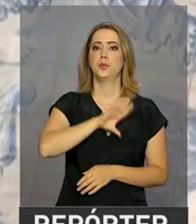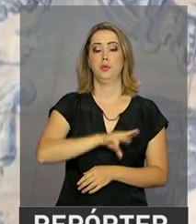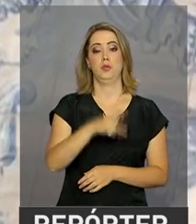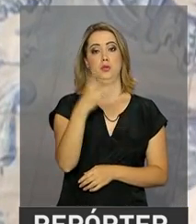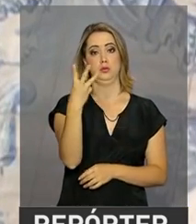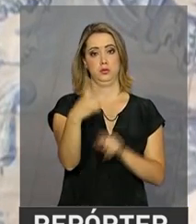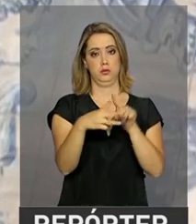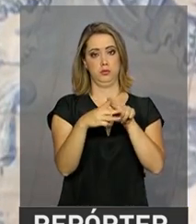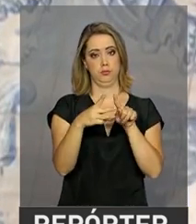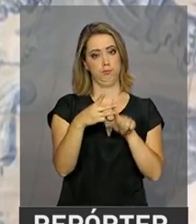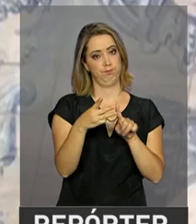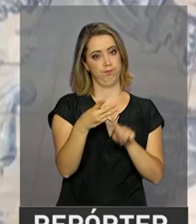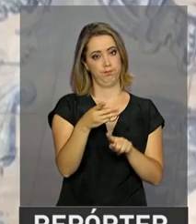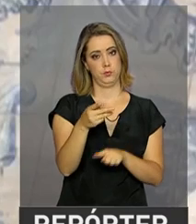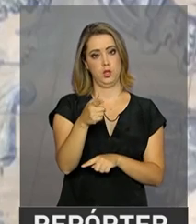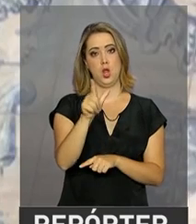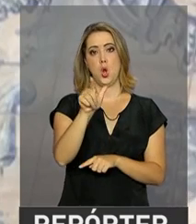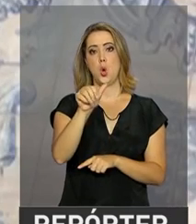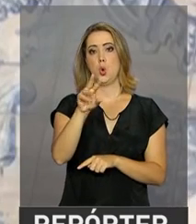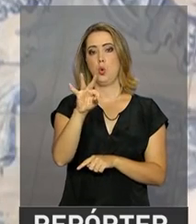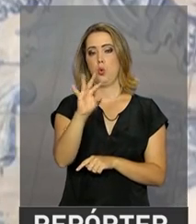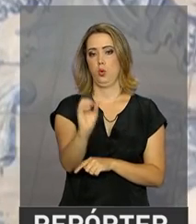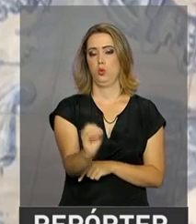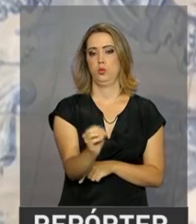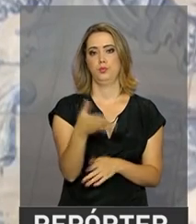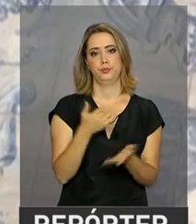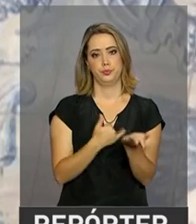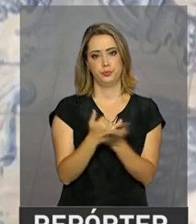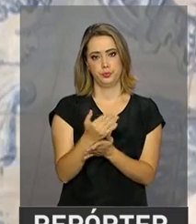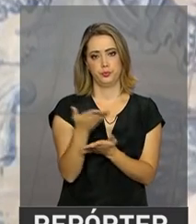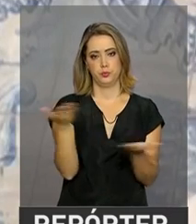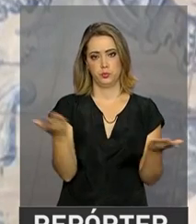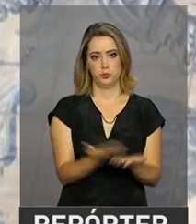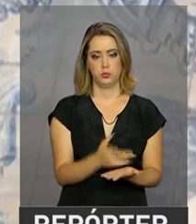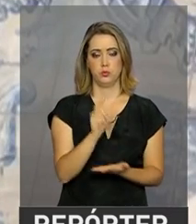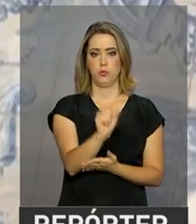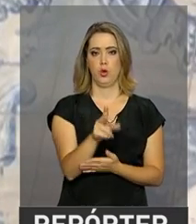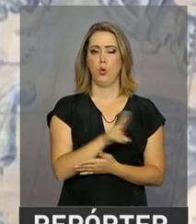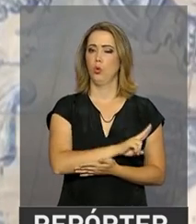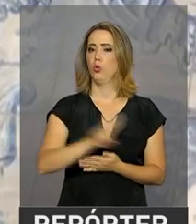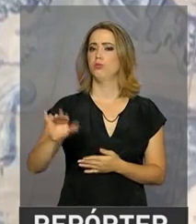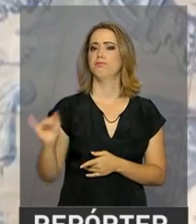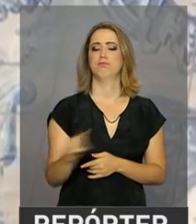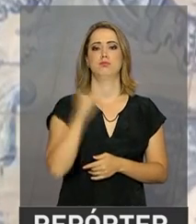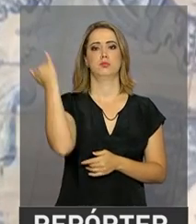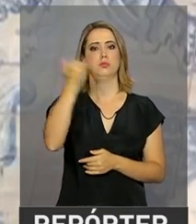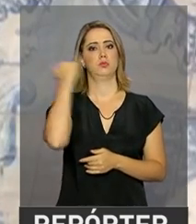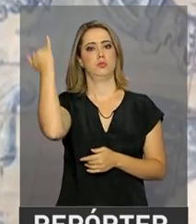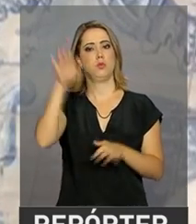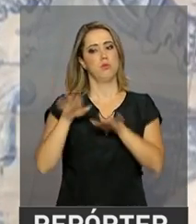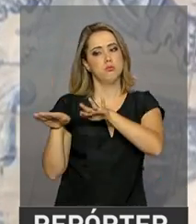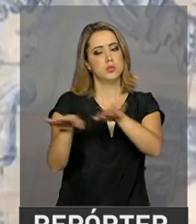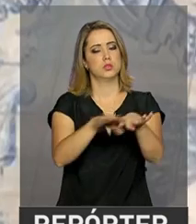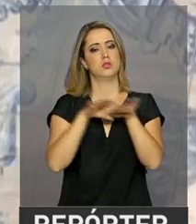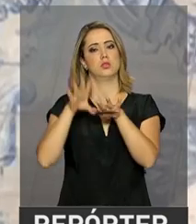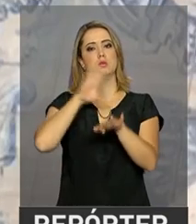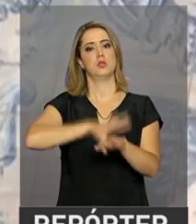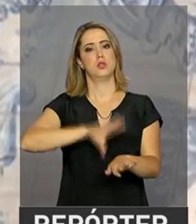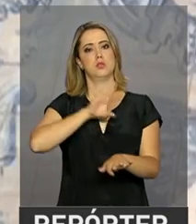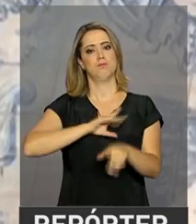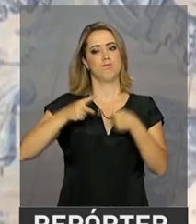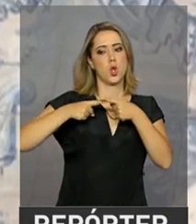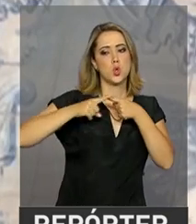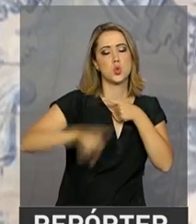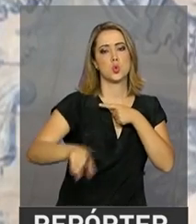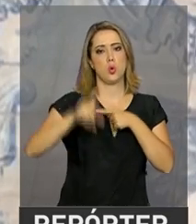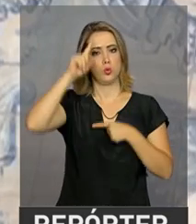luta oficial de três dias a partir de hoje ele é considerado um dos grandes nomes da Democracia portuguesa lutou contra a ditadura na